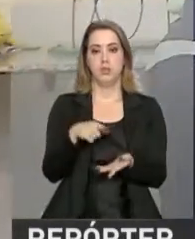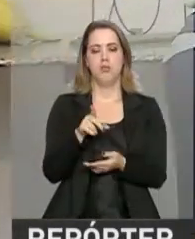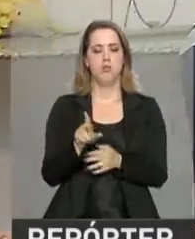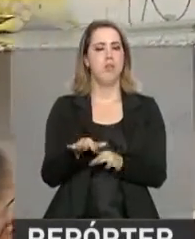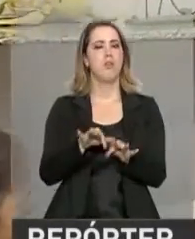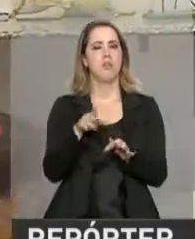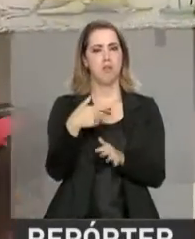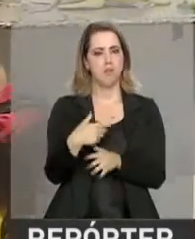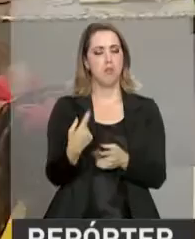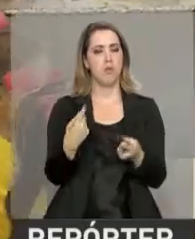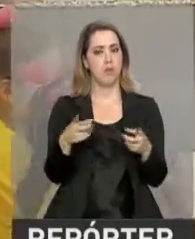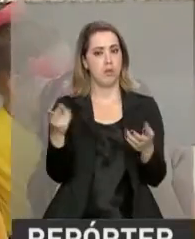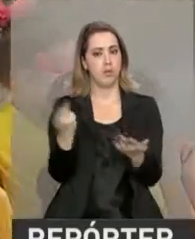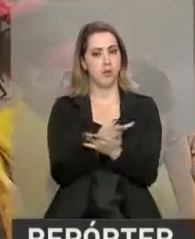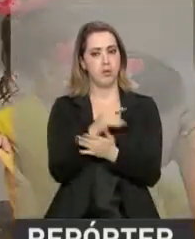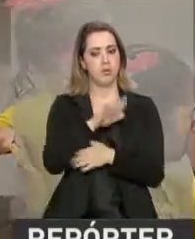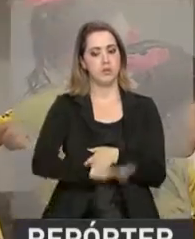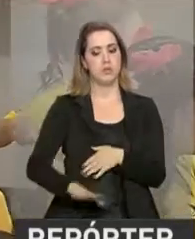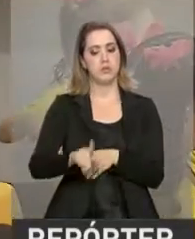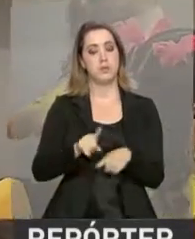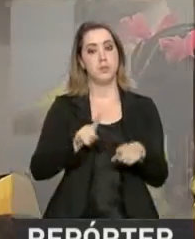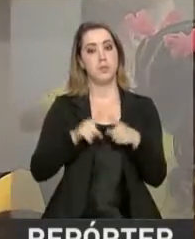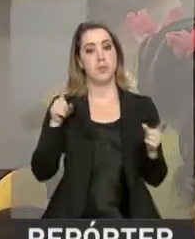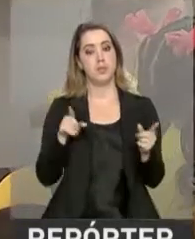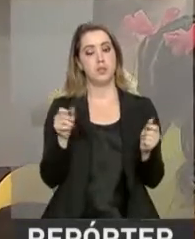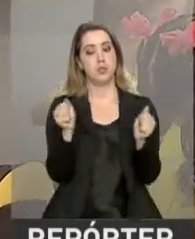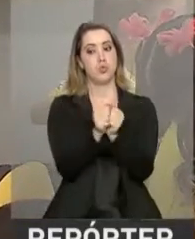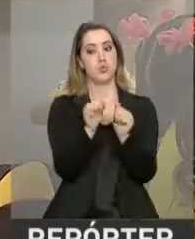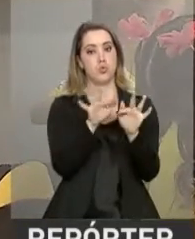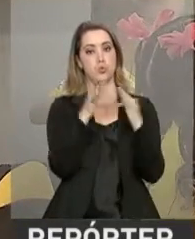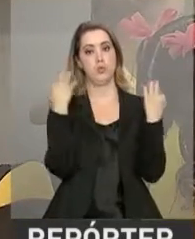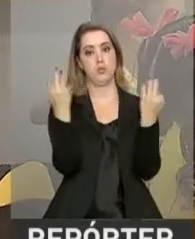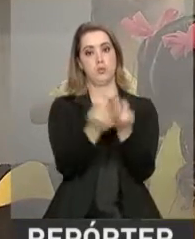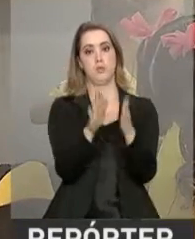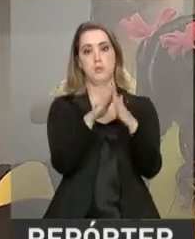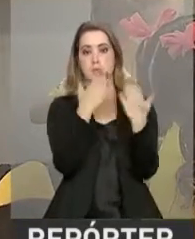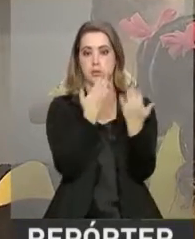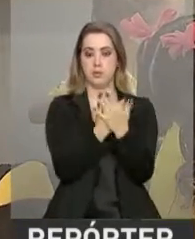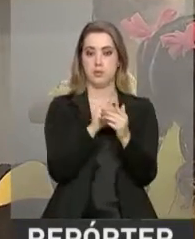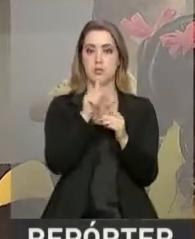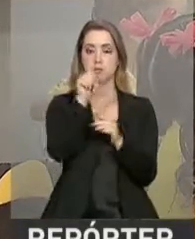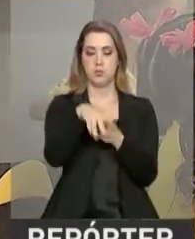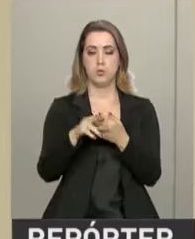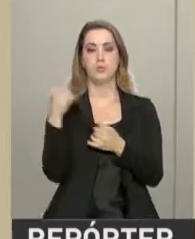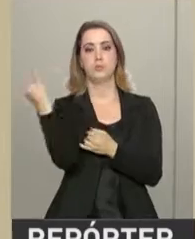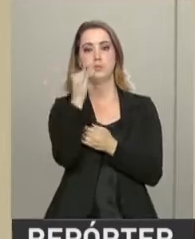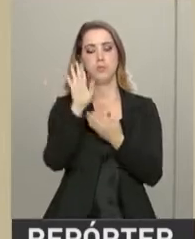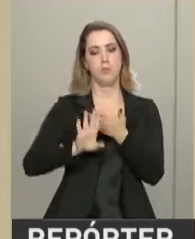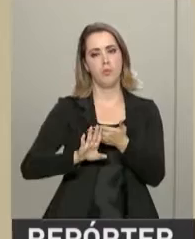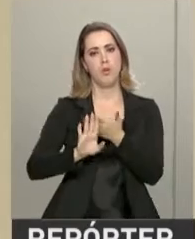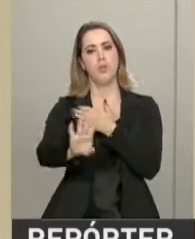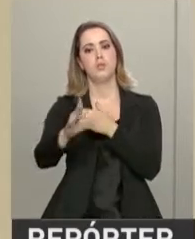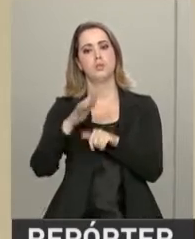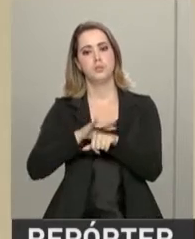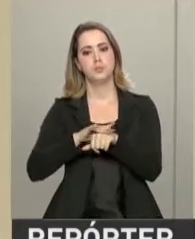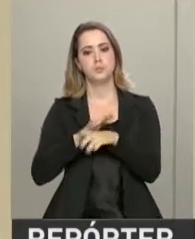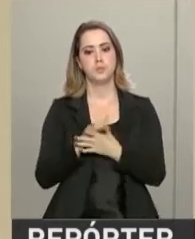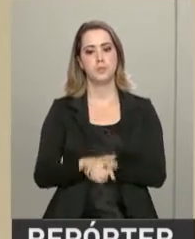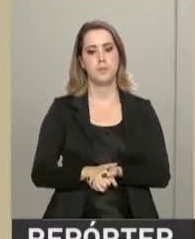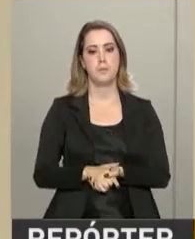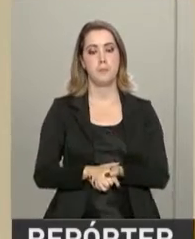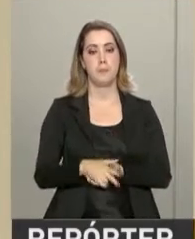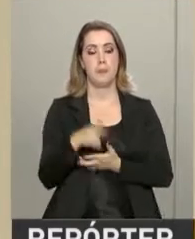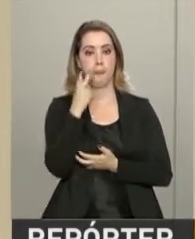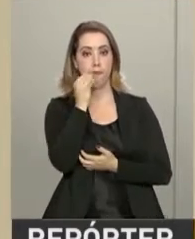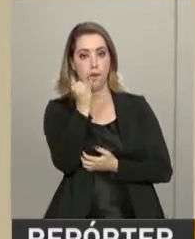ficar 100% seguras mas a parceria entre a família ea escola é essencial para prevenir essas doenças se os pais verificam que as